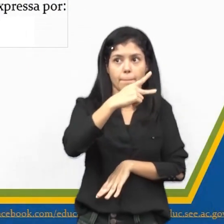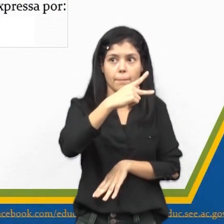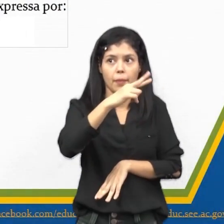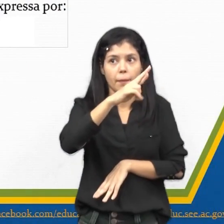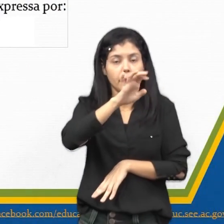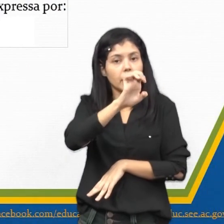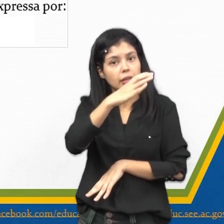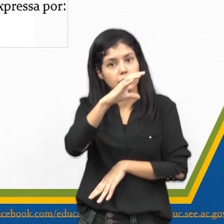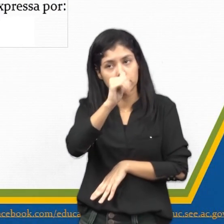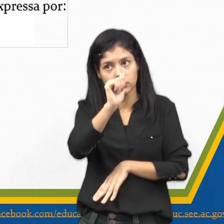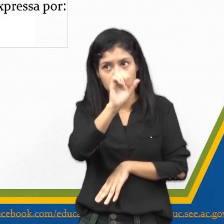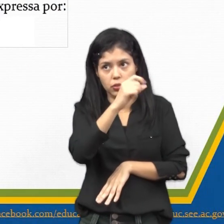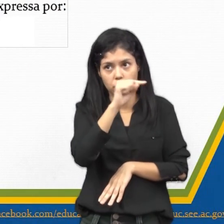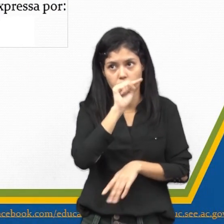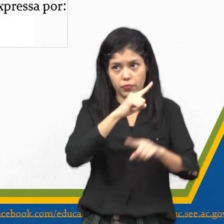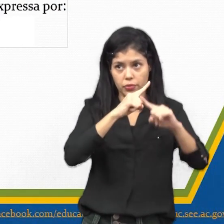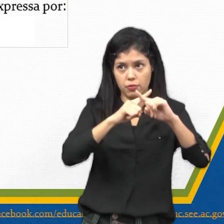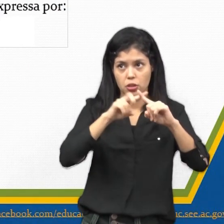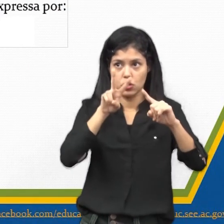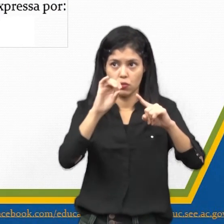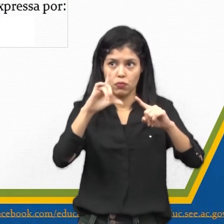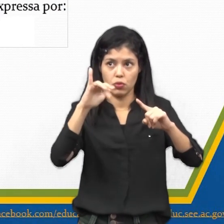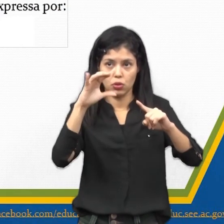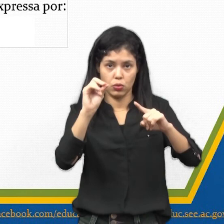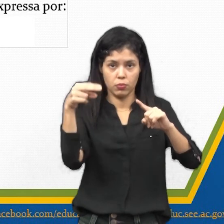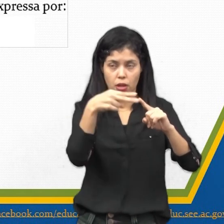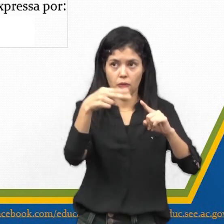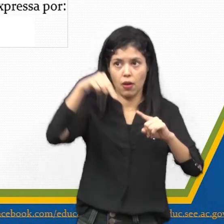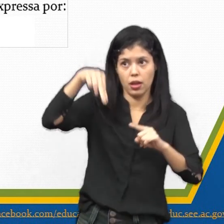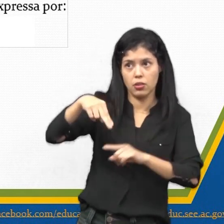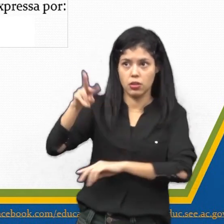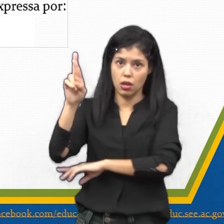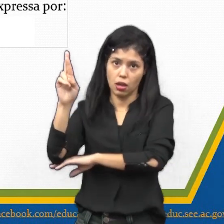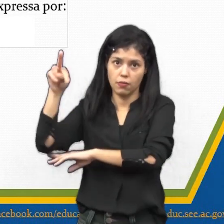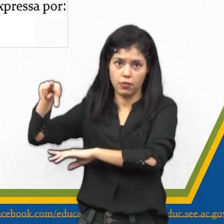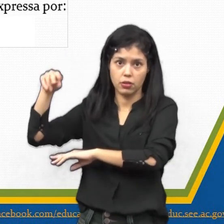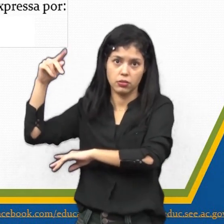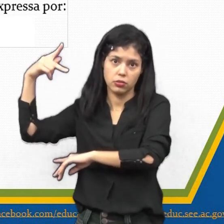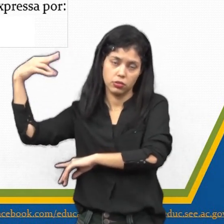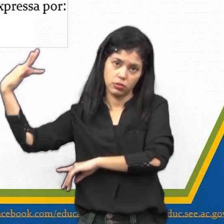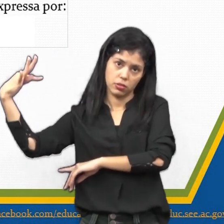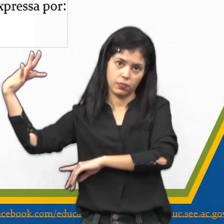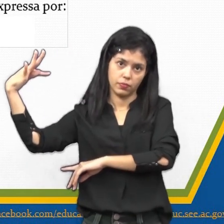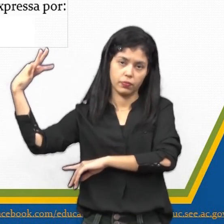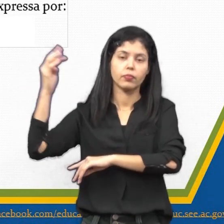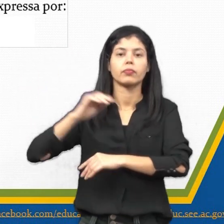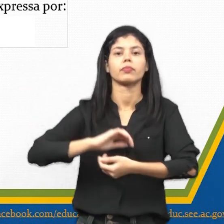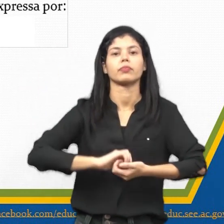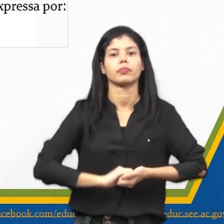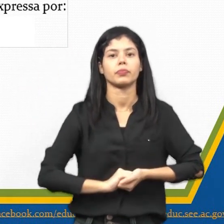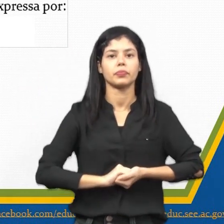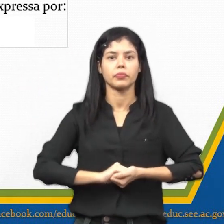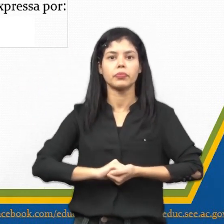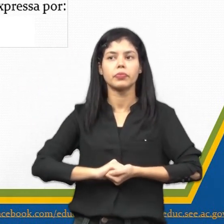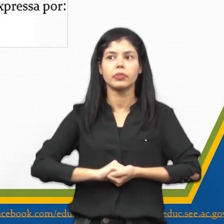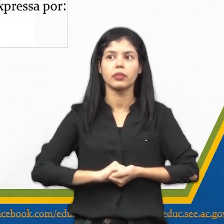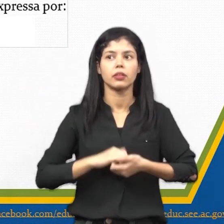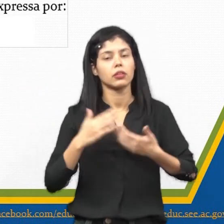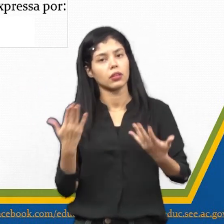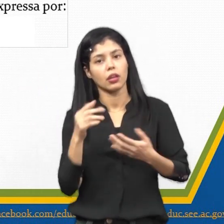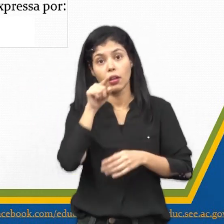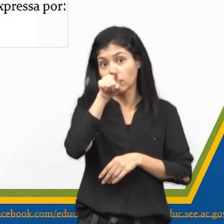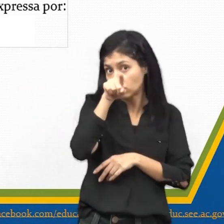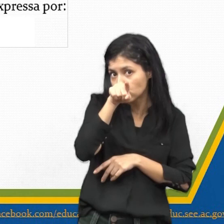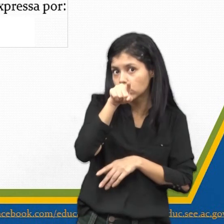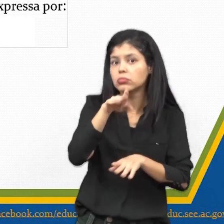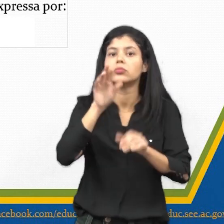pressão vezes o volume, que é igual a N vezes R vezes T, que é a temperatura. Essa